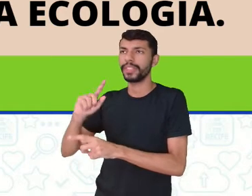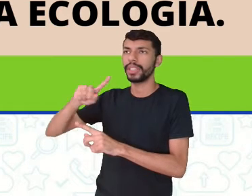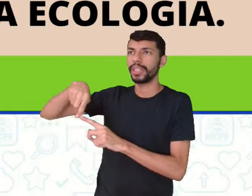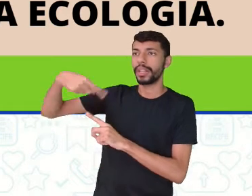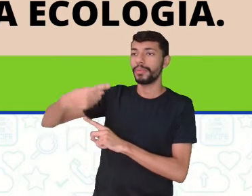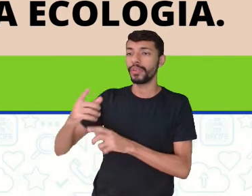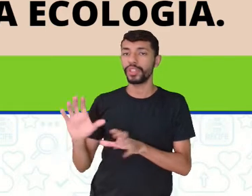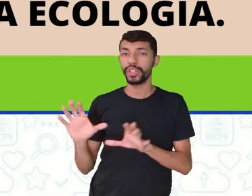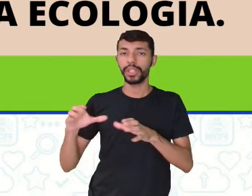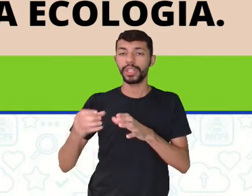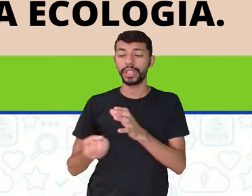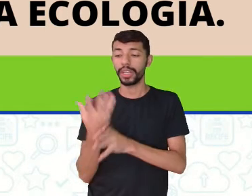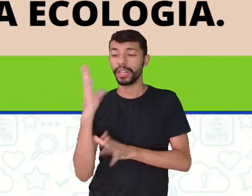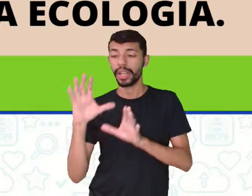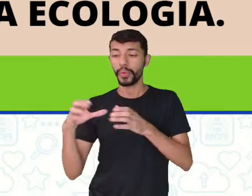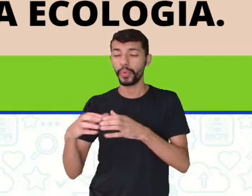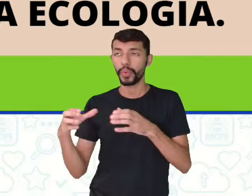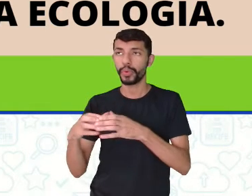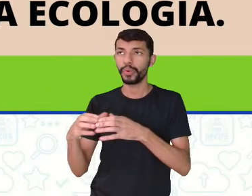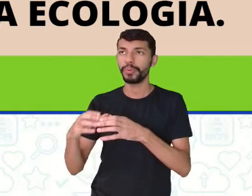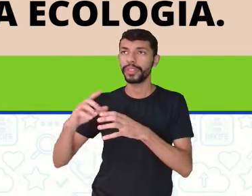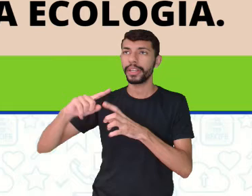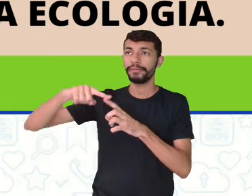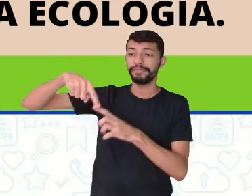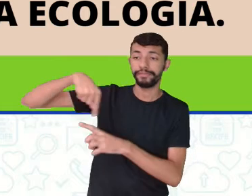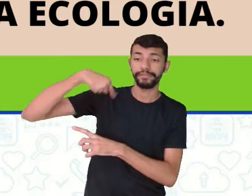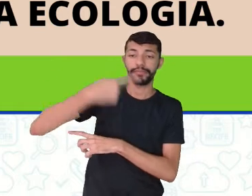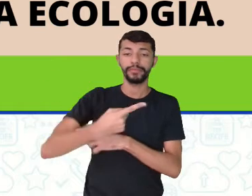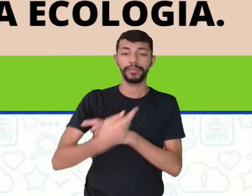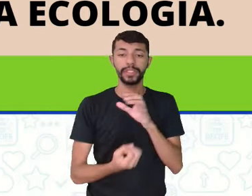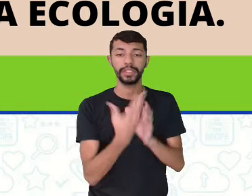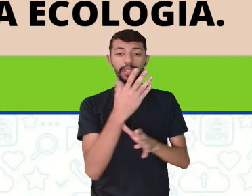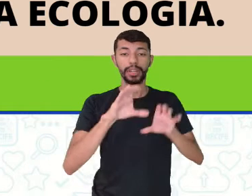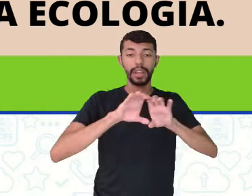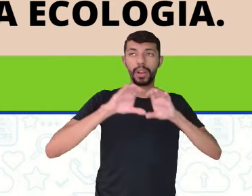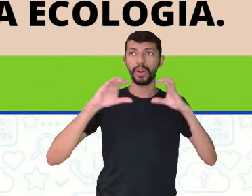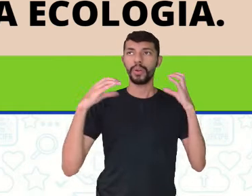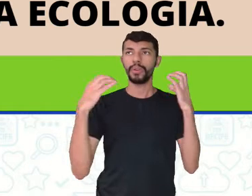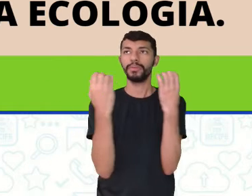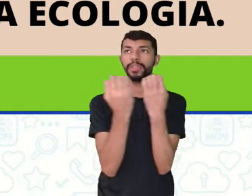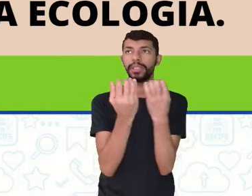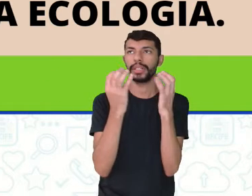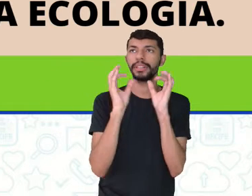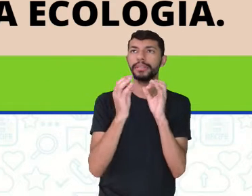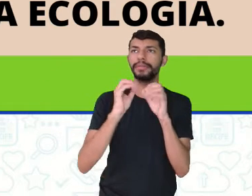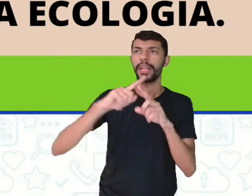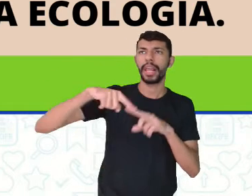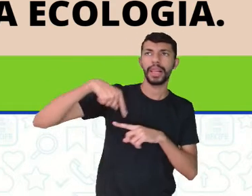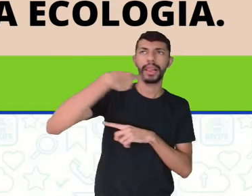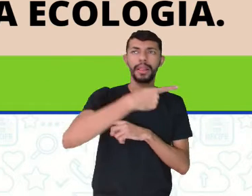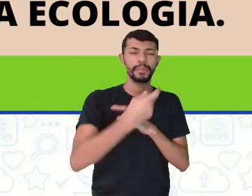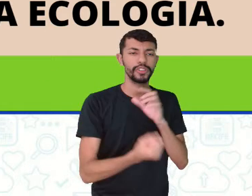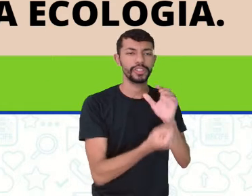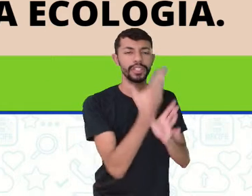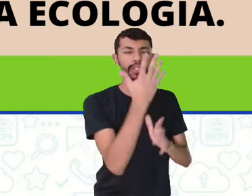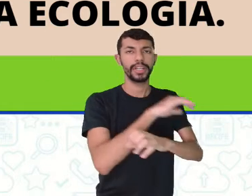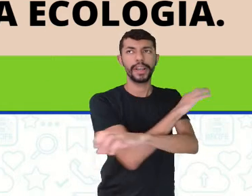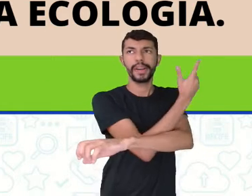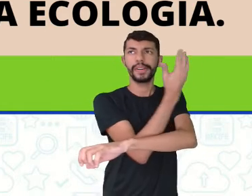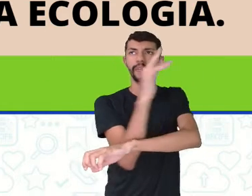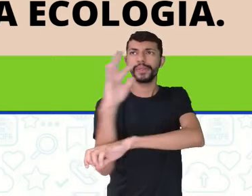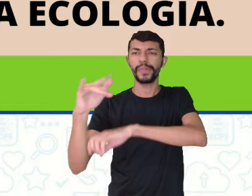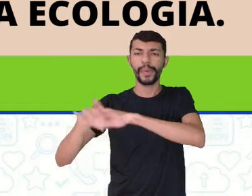as populações, né? As populações juntas formam as comunidades em si,